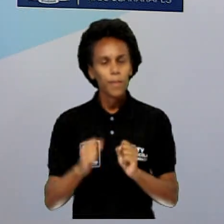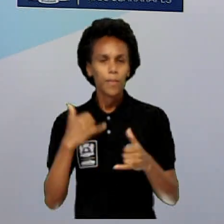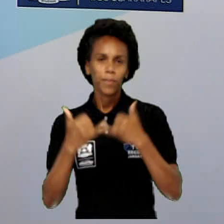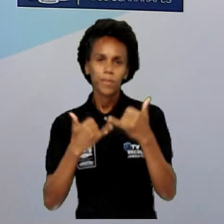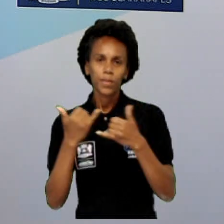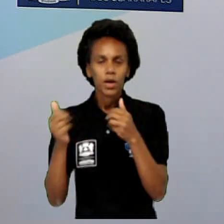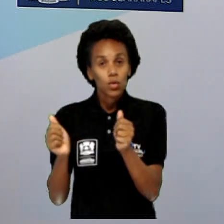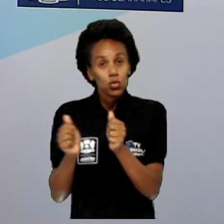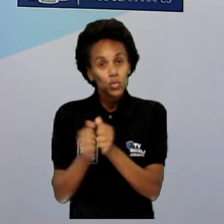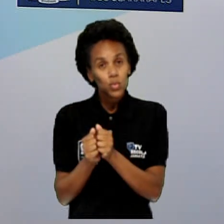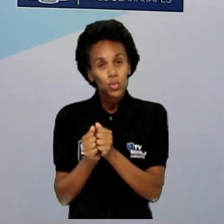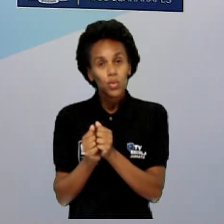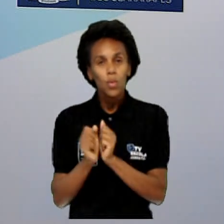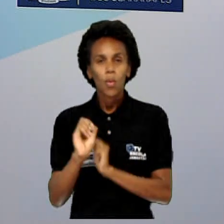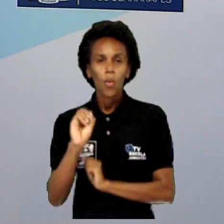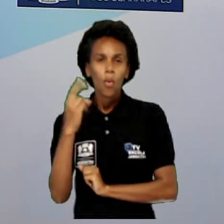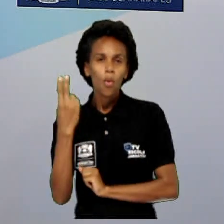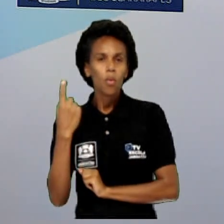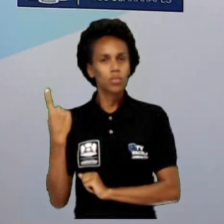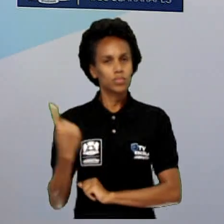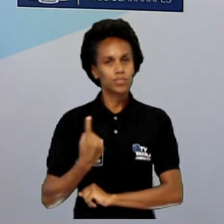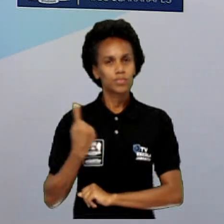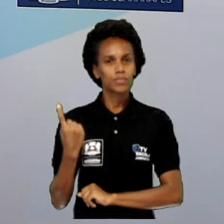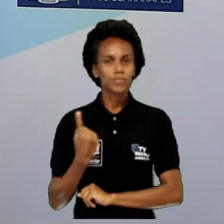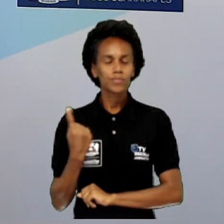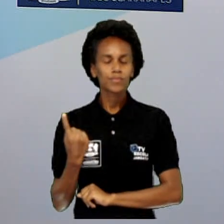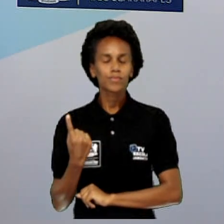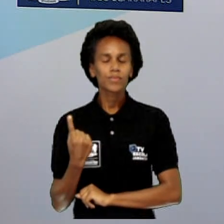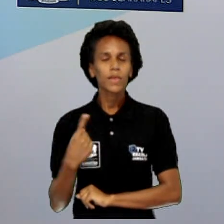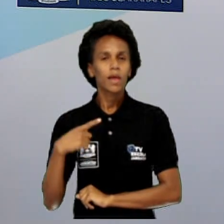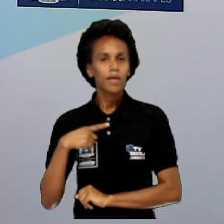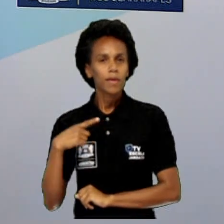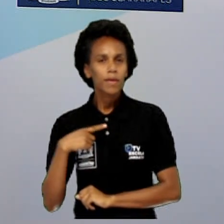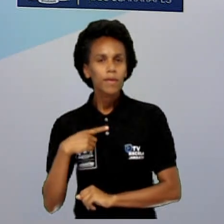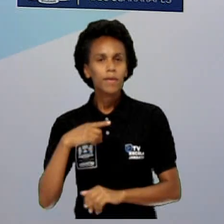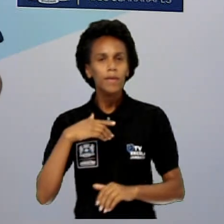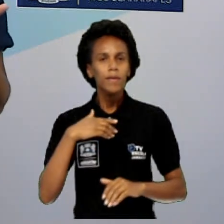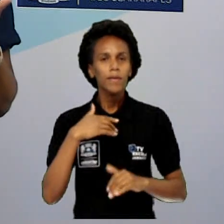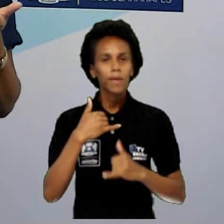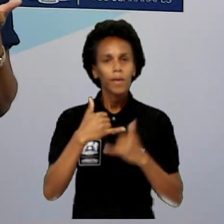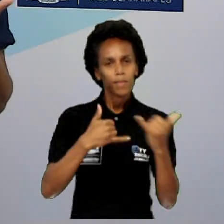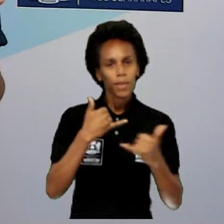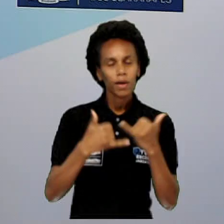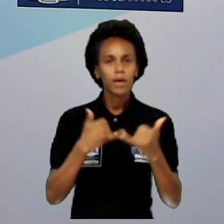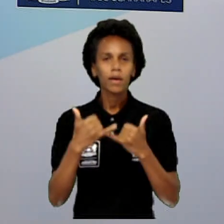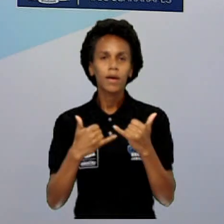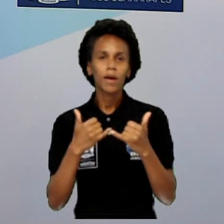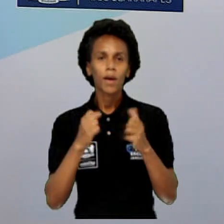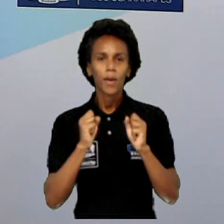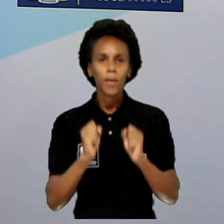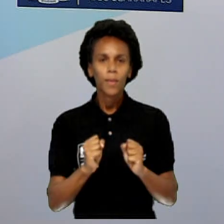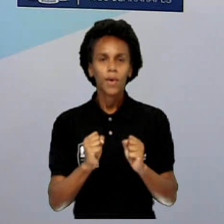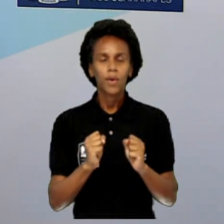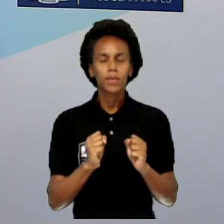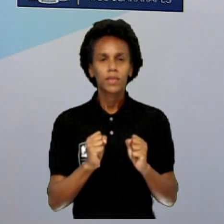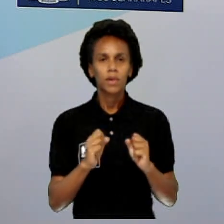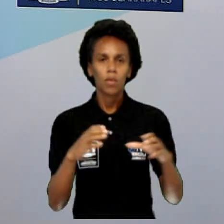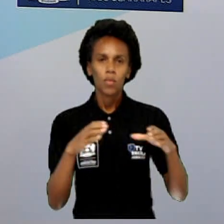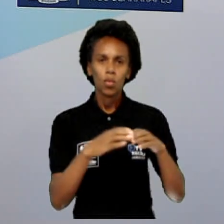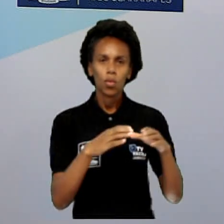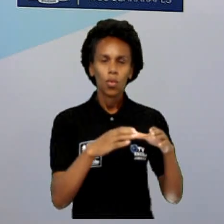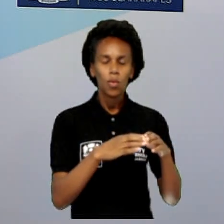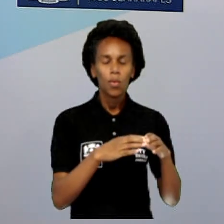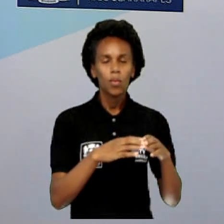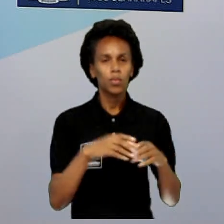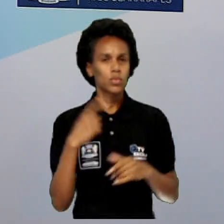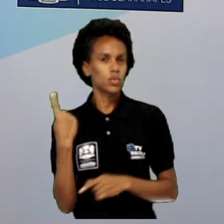gente só brinca se for junto, em grupo, com outras pessoas. Tem brincadeira que dá para brincar sozinho, né? E tem